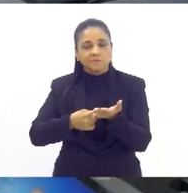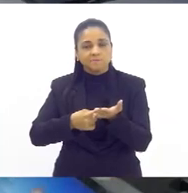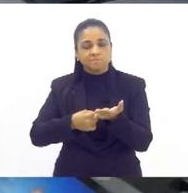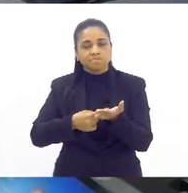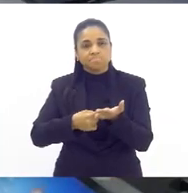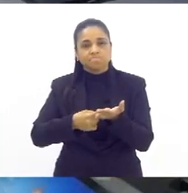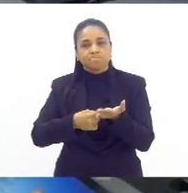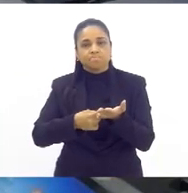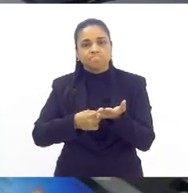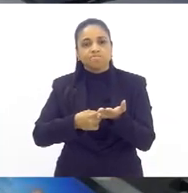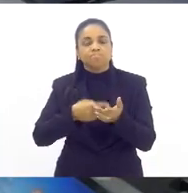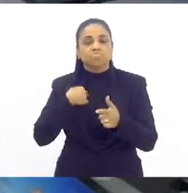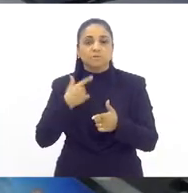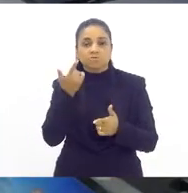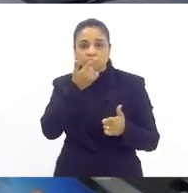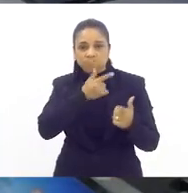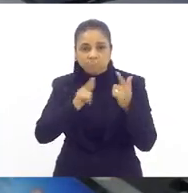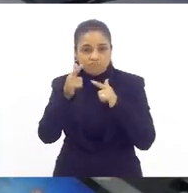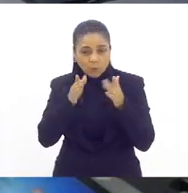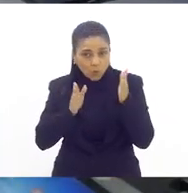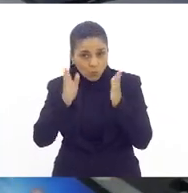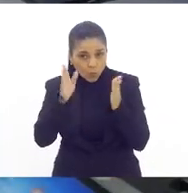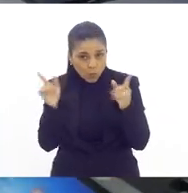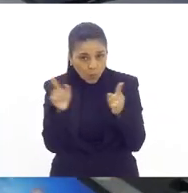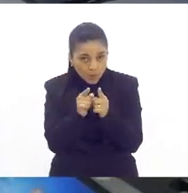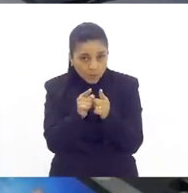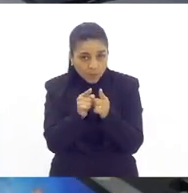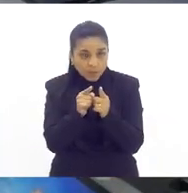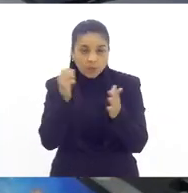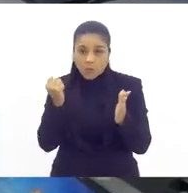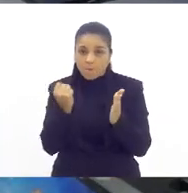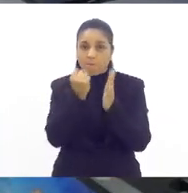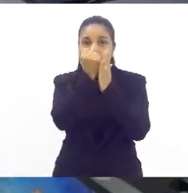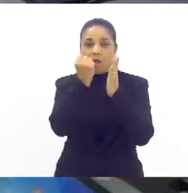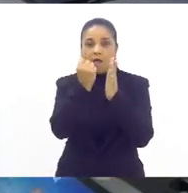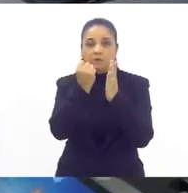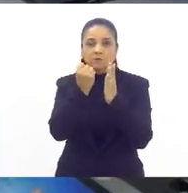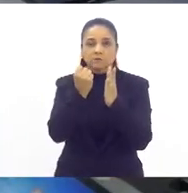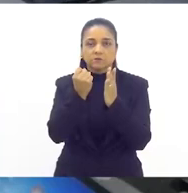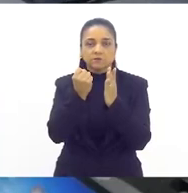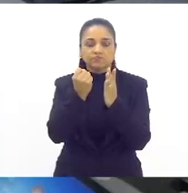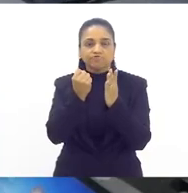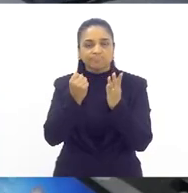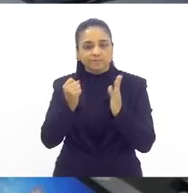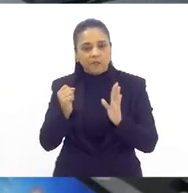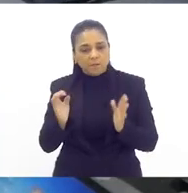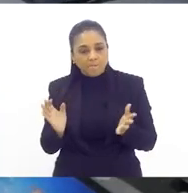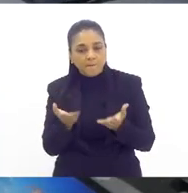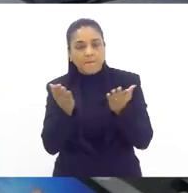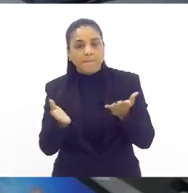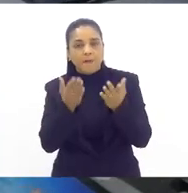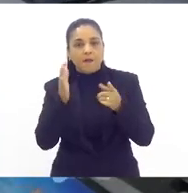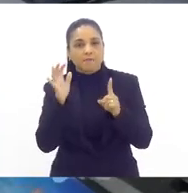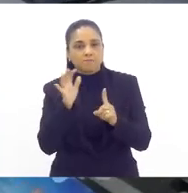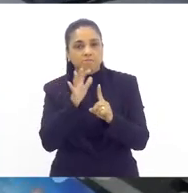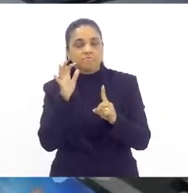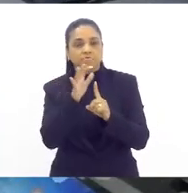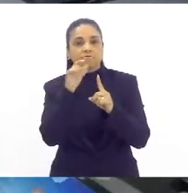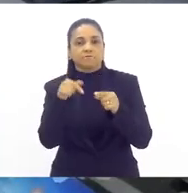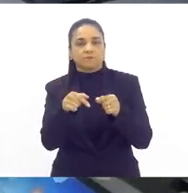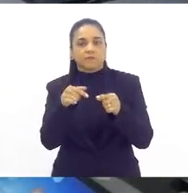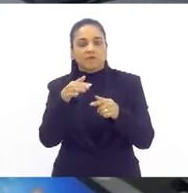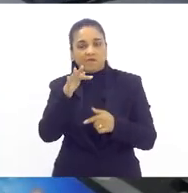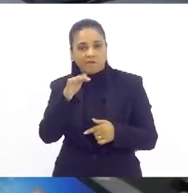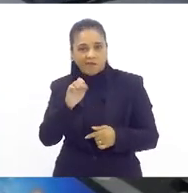isso sim no curtíssimo pra impacto na hidratação nutrição da tanto